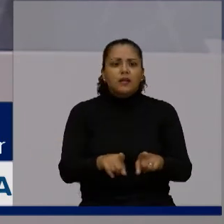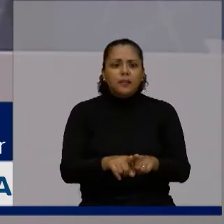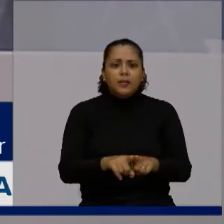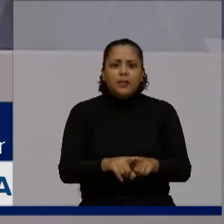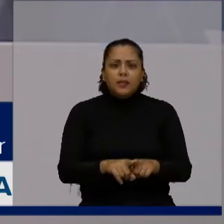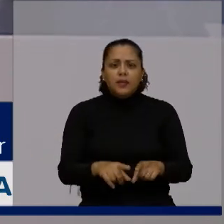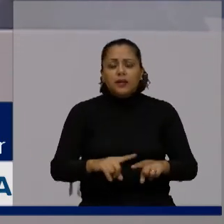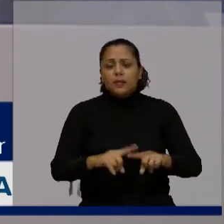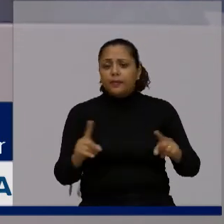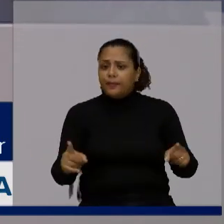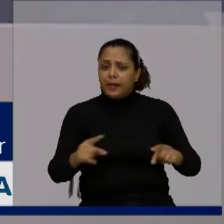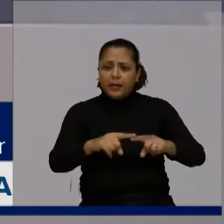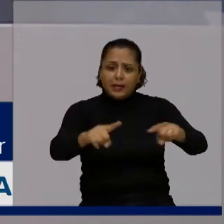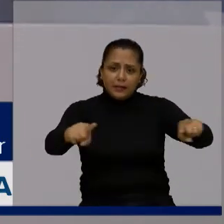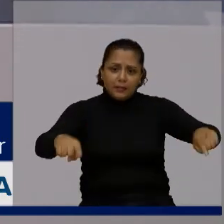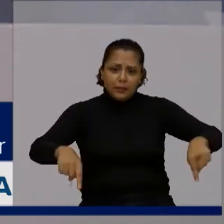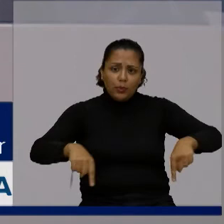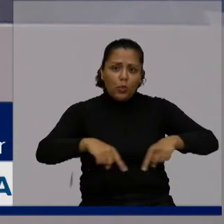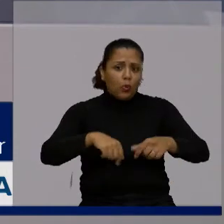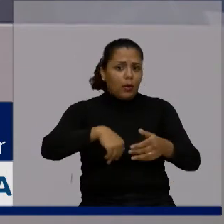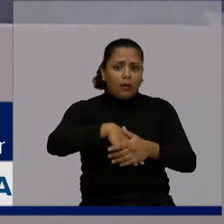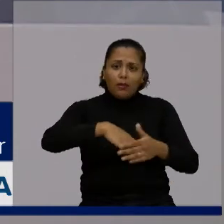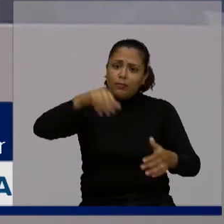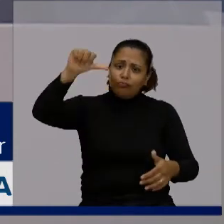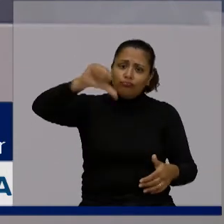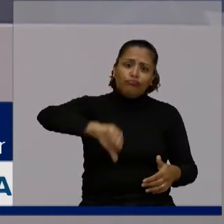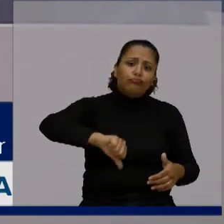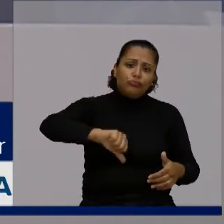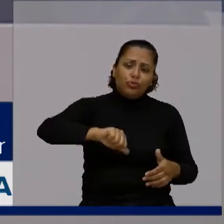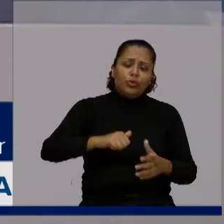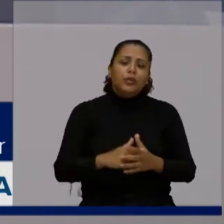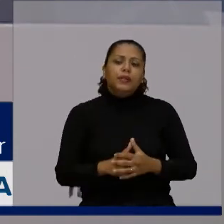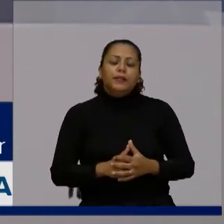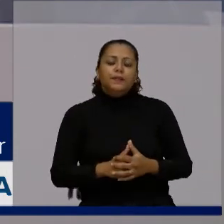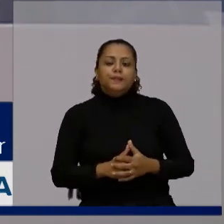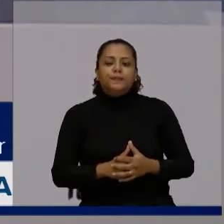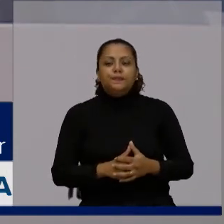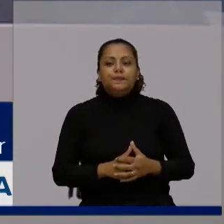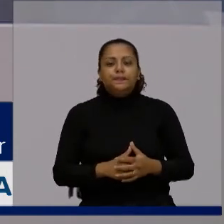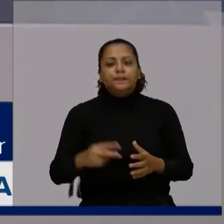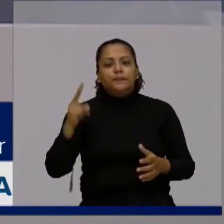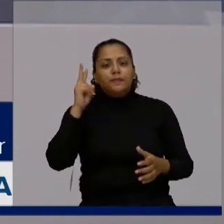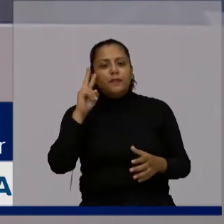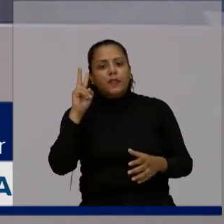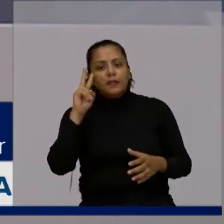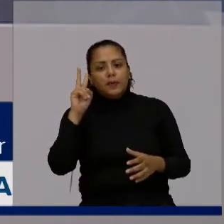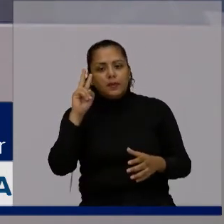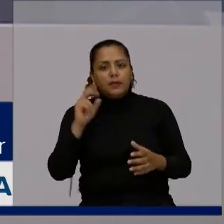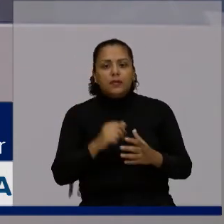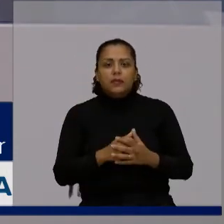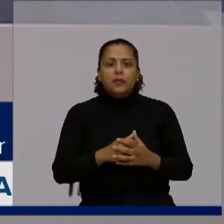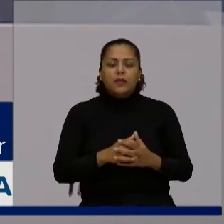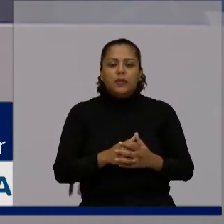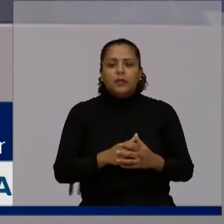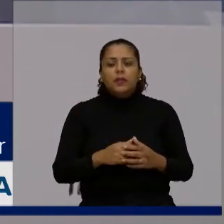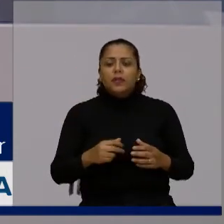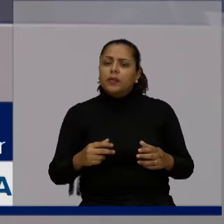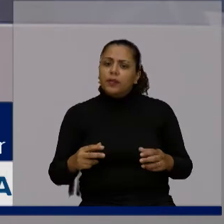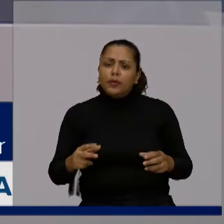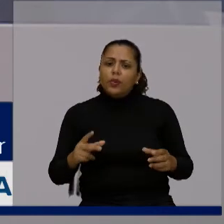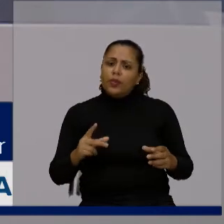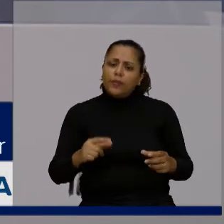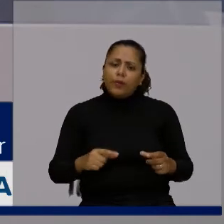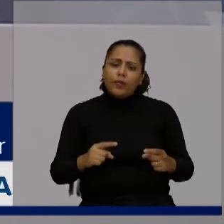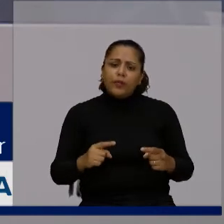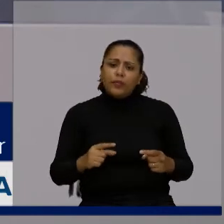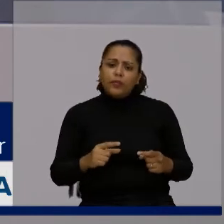está com um campo realmente muito ruim. E aí, relembrando que assim como ali na Vista Verde, que tem um campo